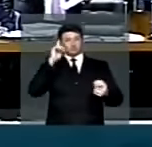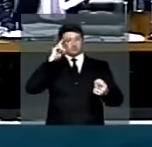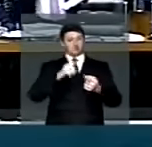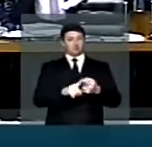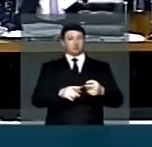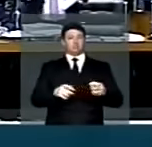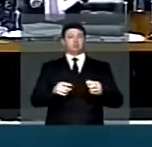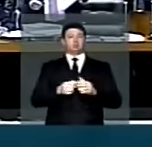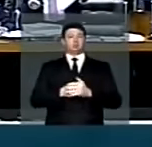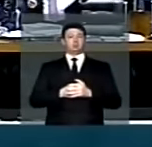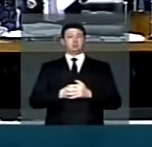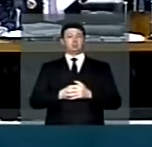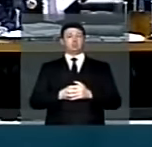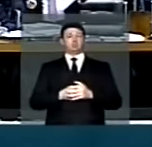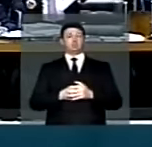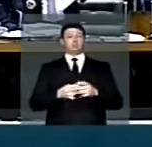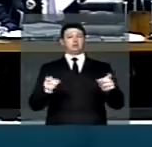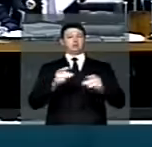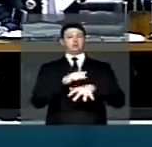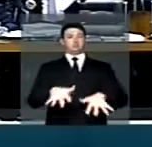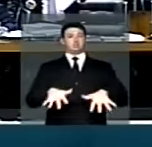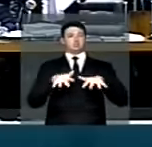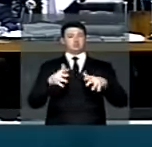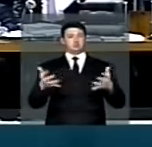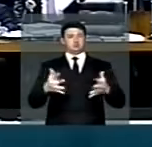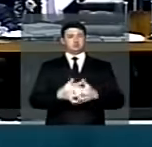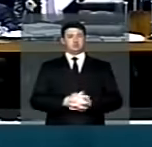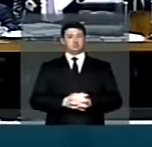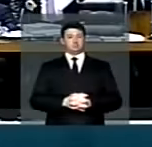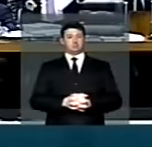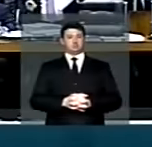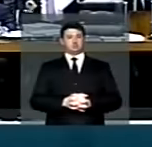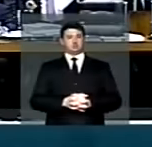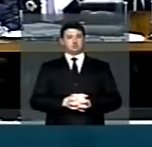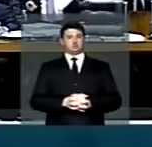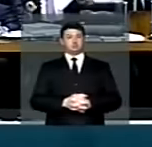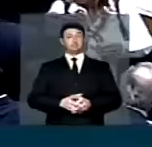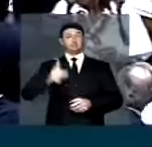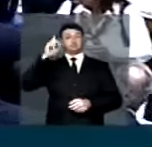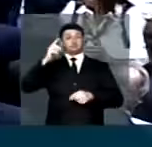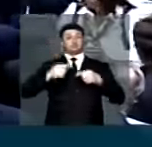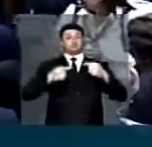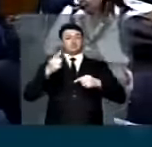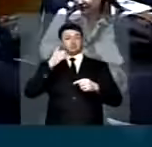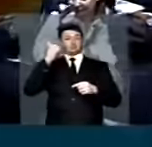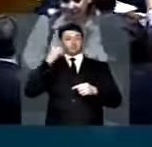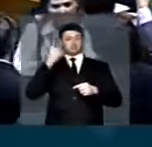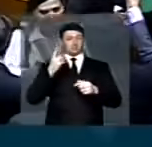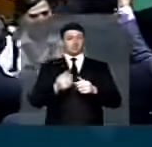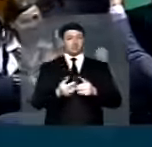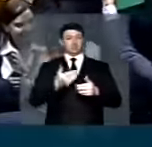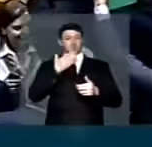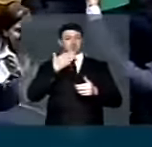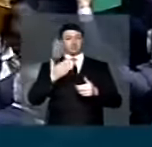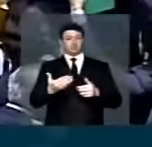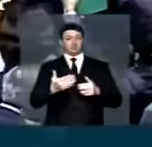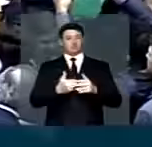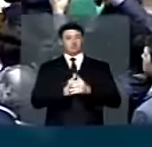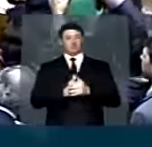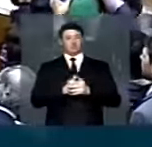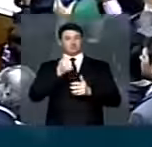acordo, mantido o painel. Está encerrada a sessão. E os deputados, neste momento, favoráveis